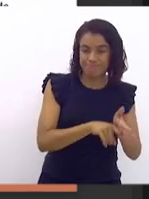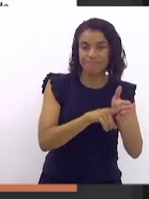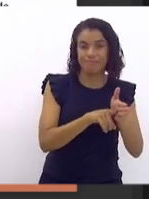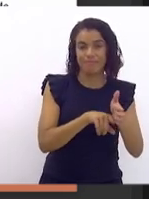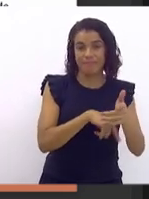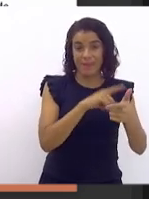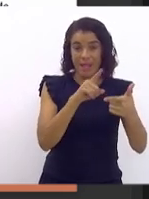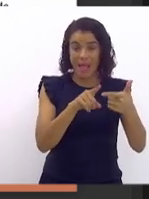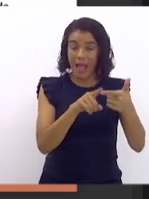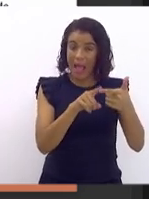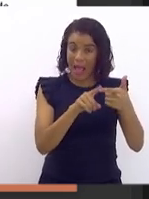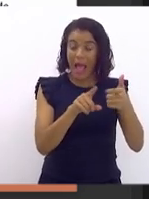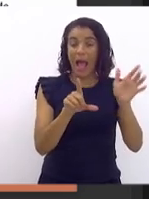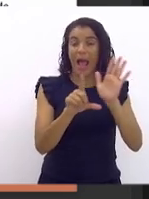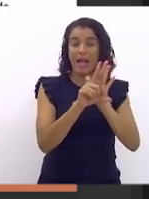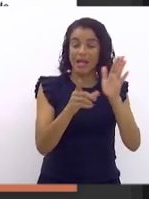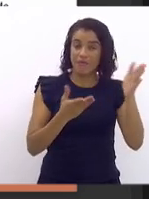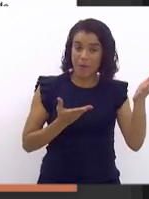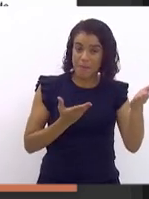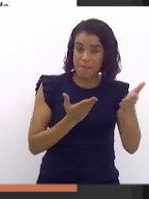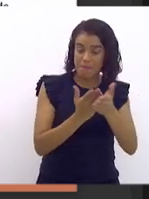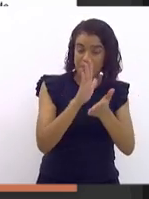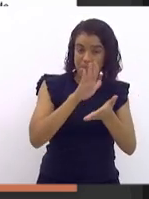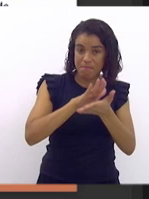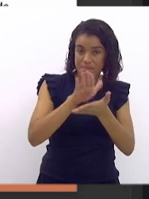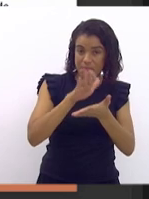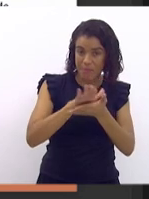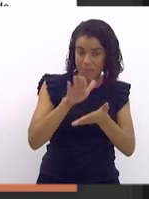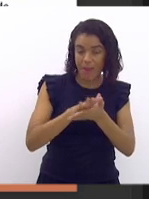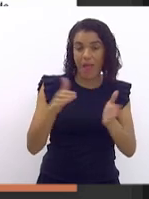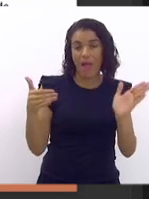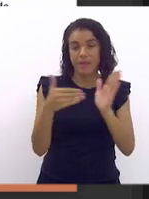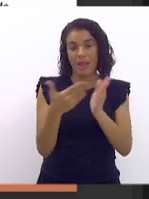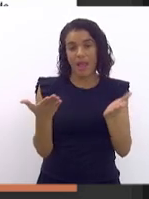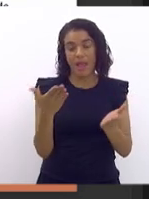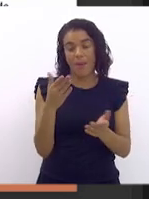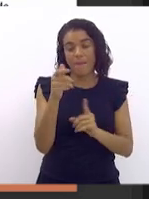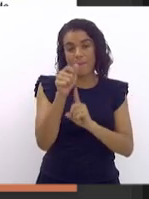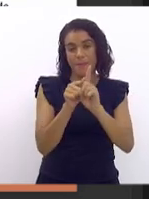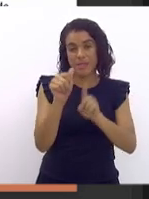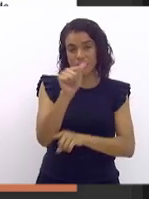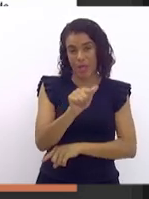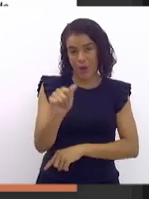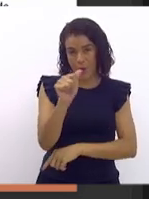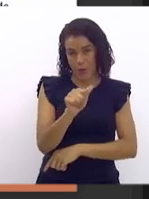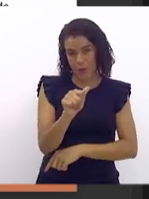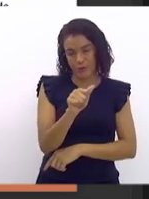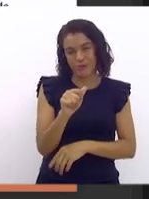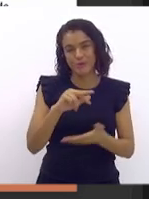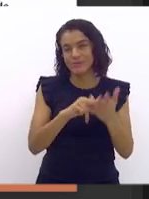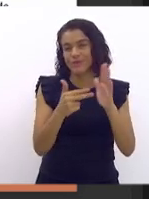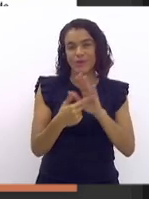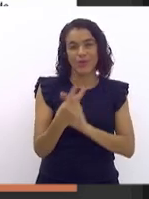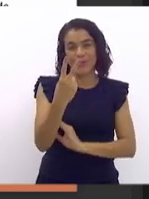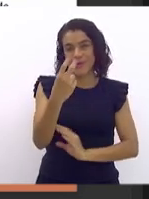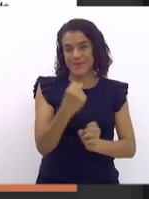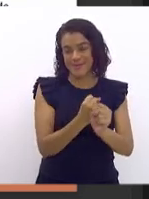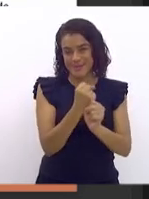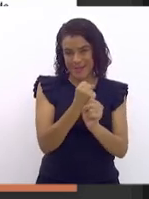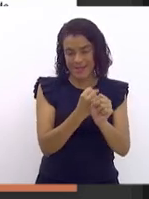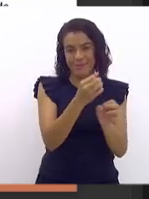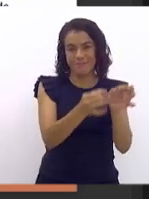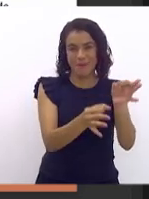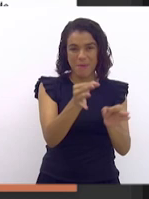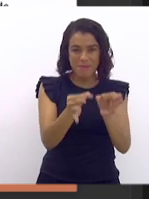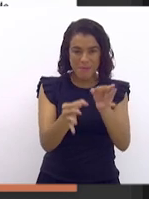que a lei foi publicada, a lei de violência política, até agosto desse ano. Então, 2 anos de denúncias em